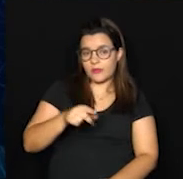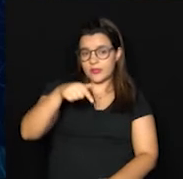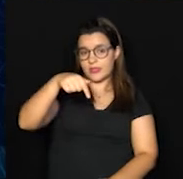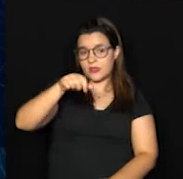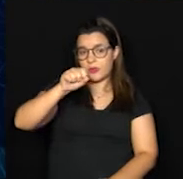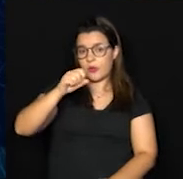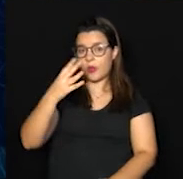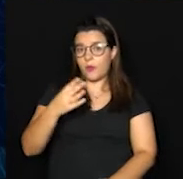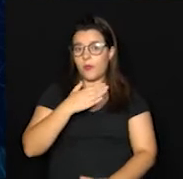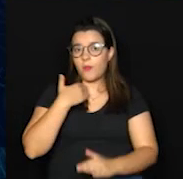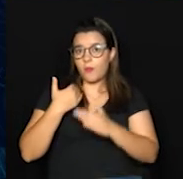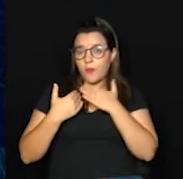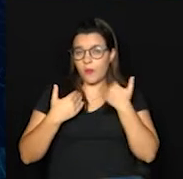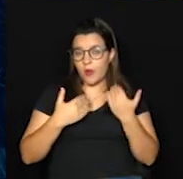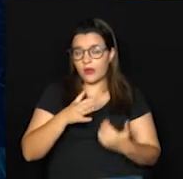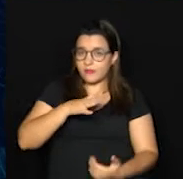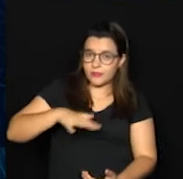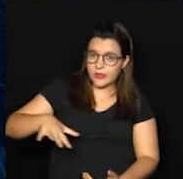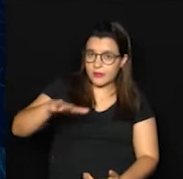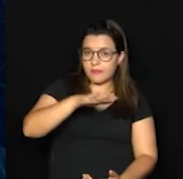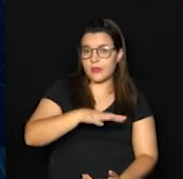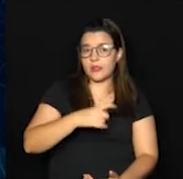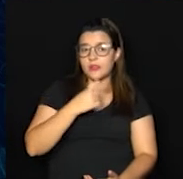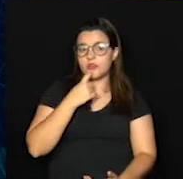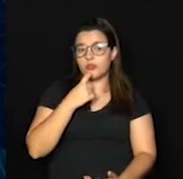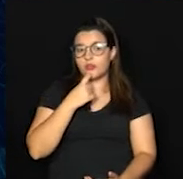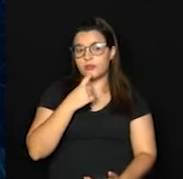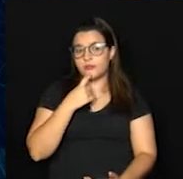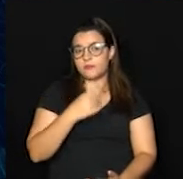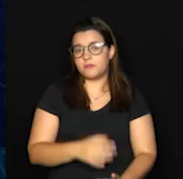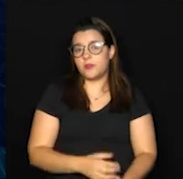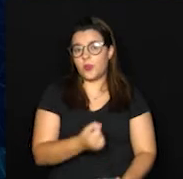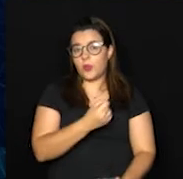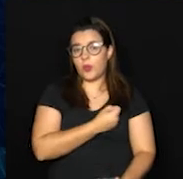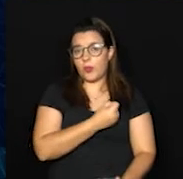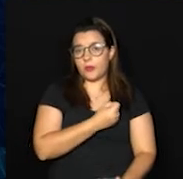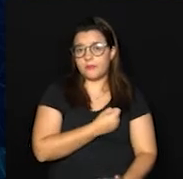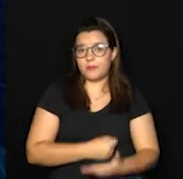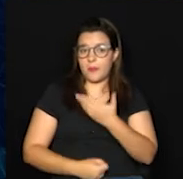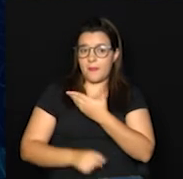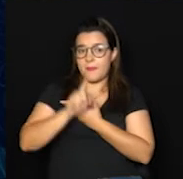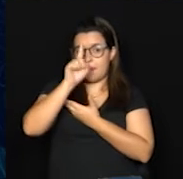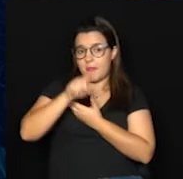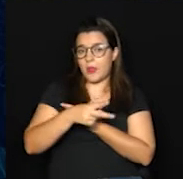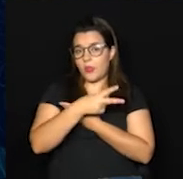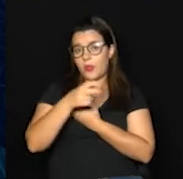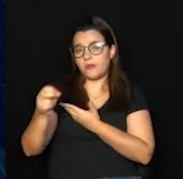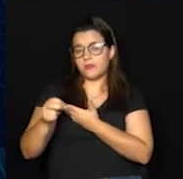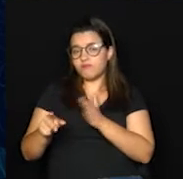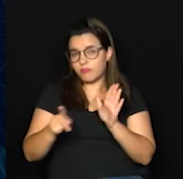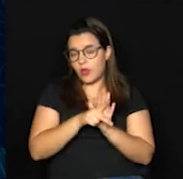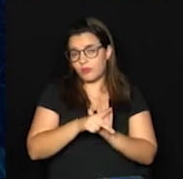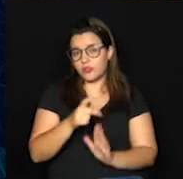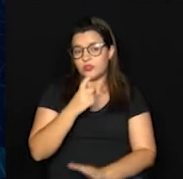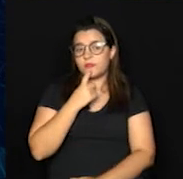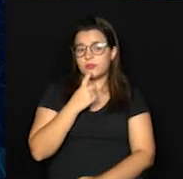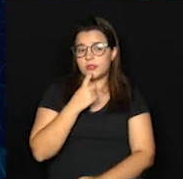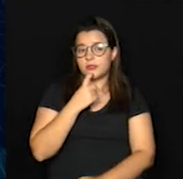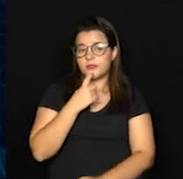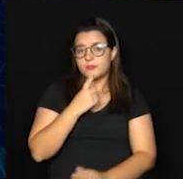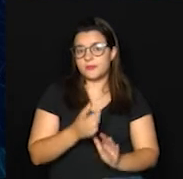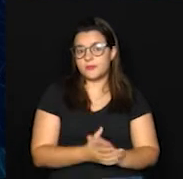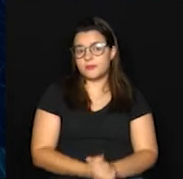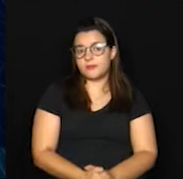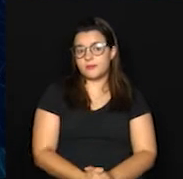2.784 vidas perdidas para a Covid-19, Gabriel. Sendo que aqui, olha, 1.285 são óbitos em